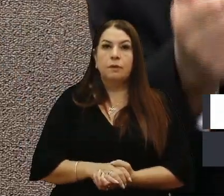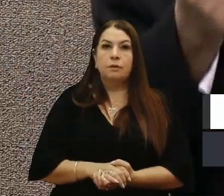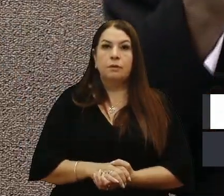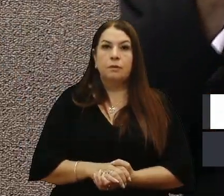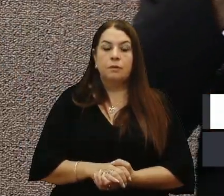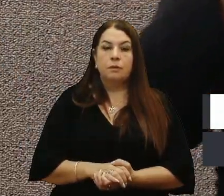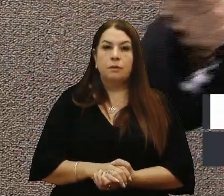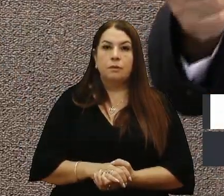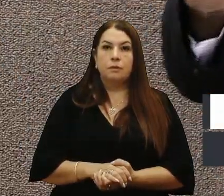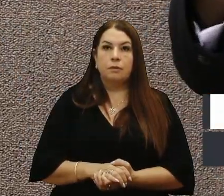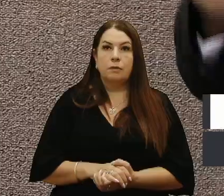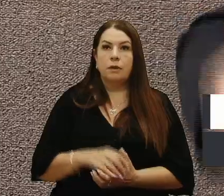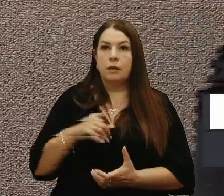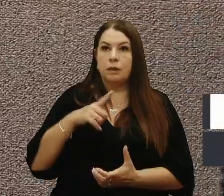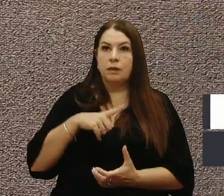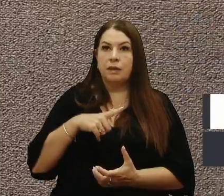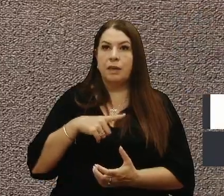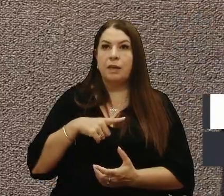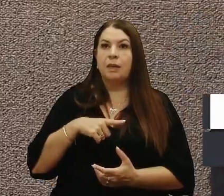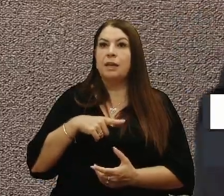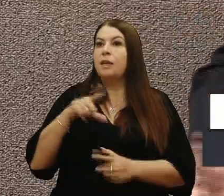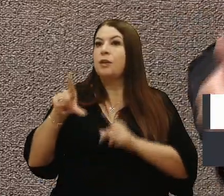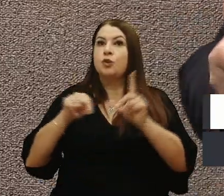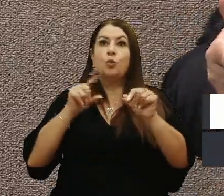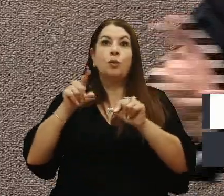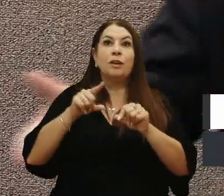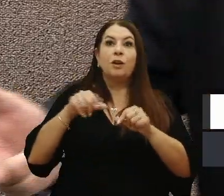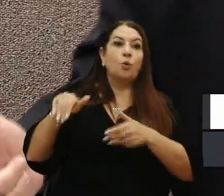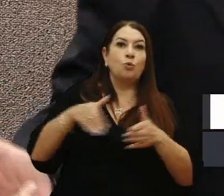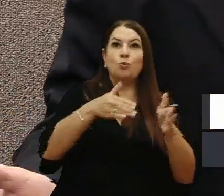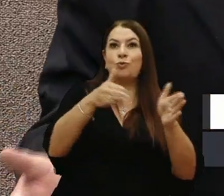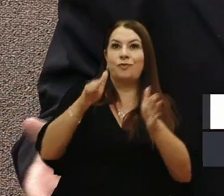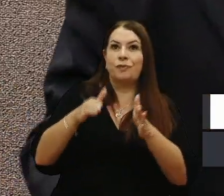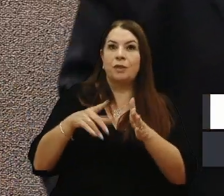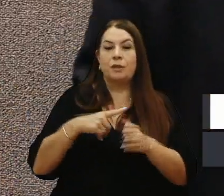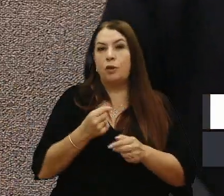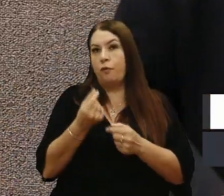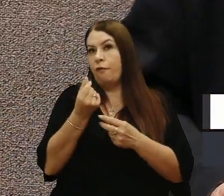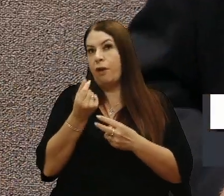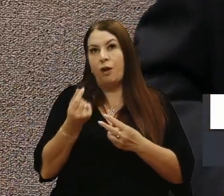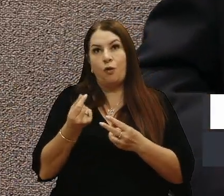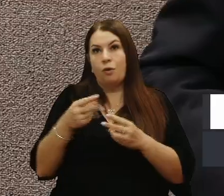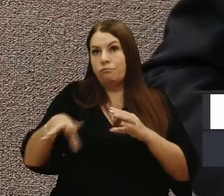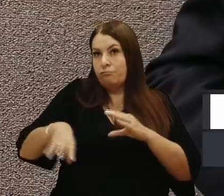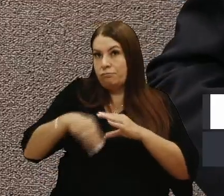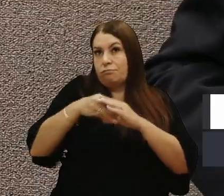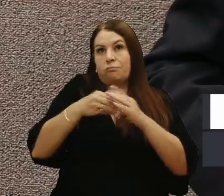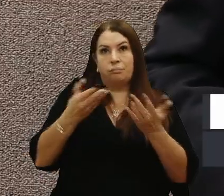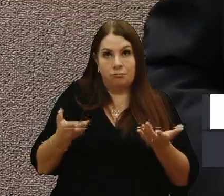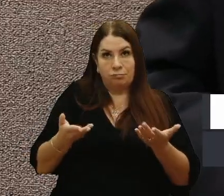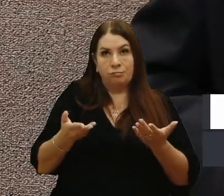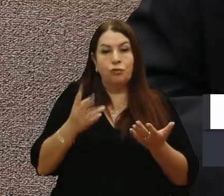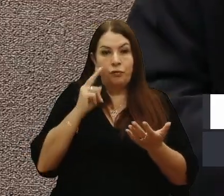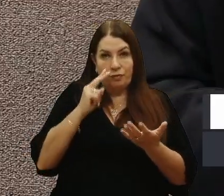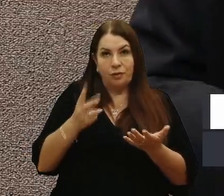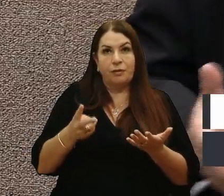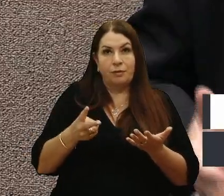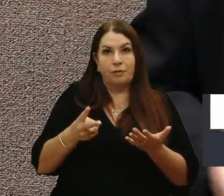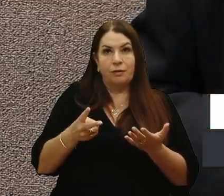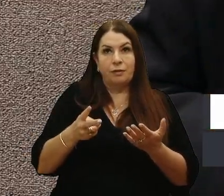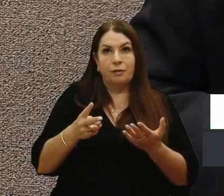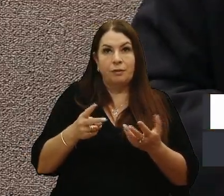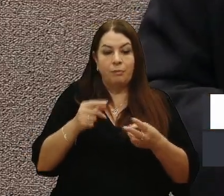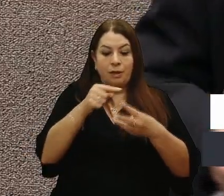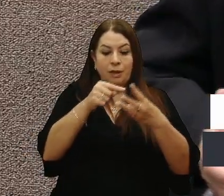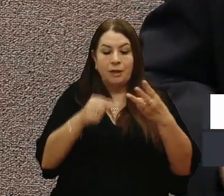que tem itinerário, tu escolhe, e que tem valor agregado, se for ver. Porque reúne